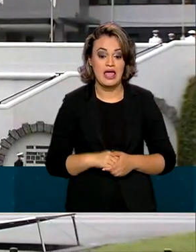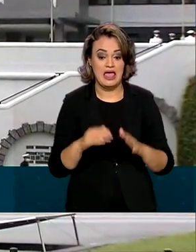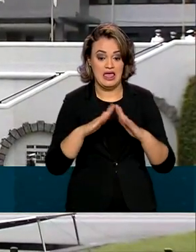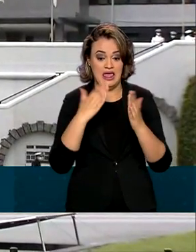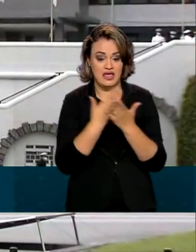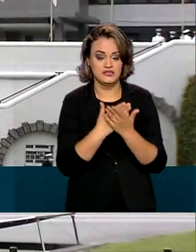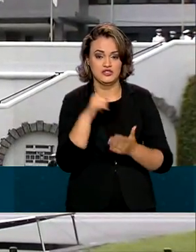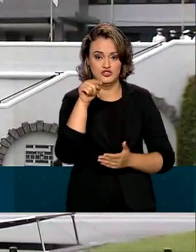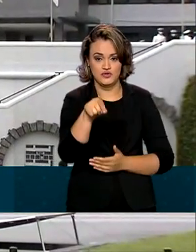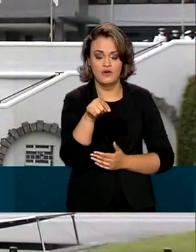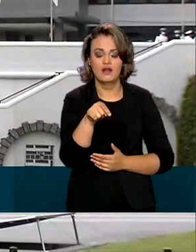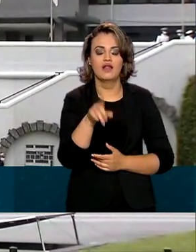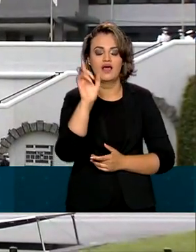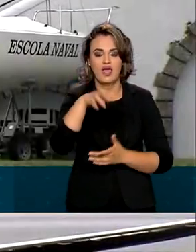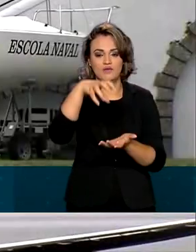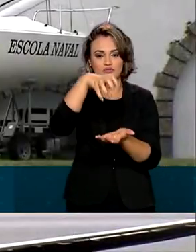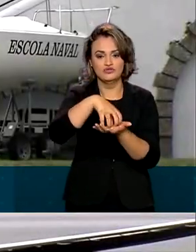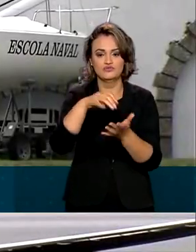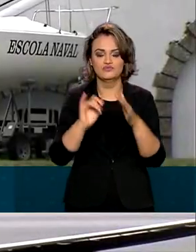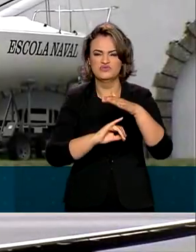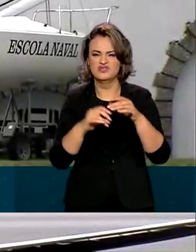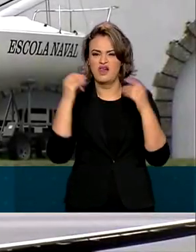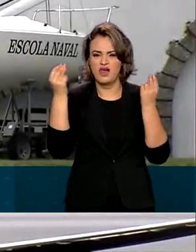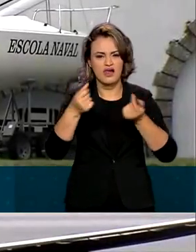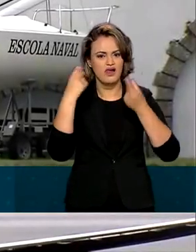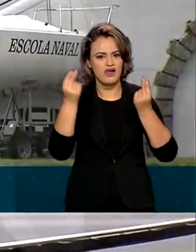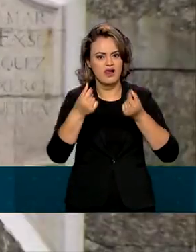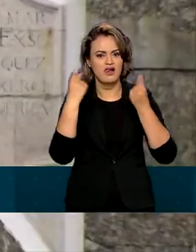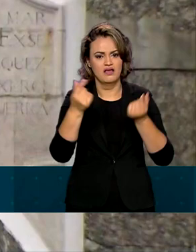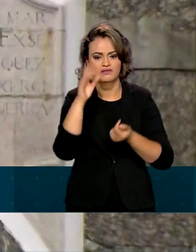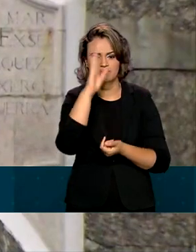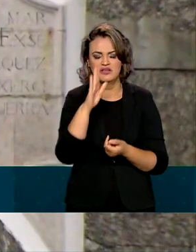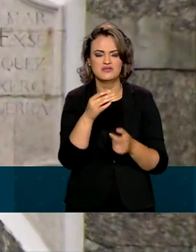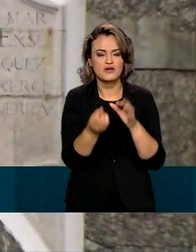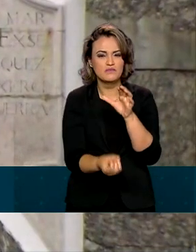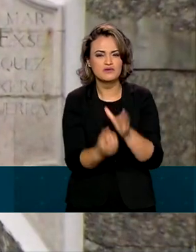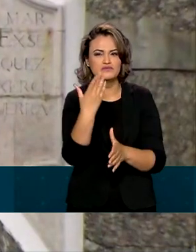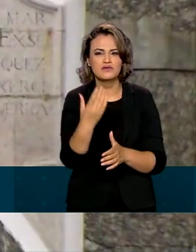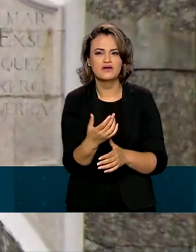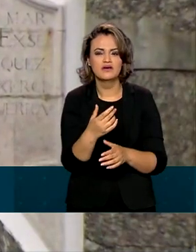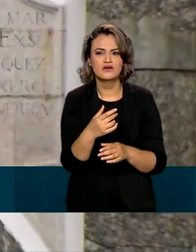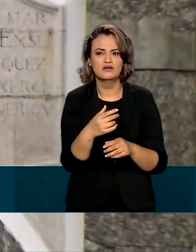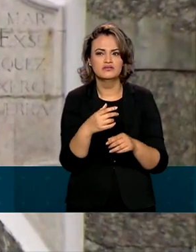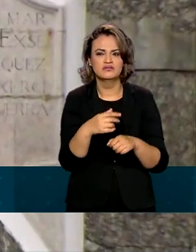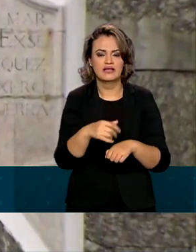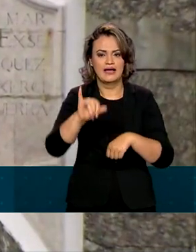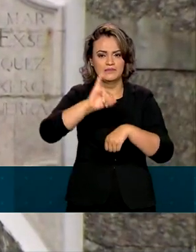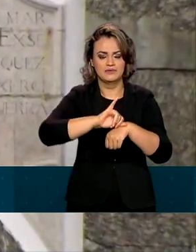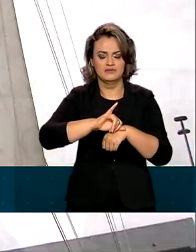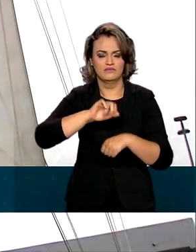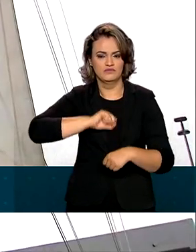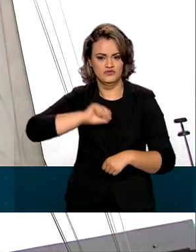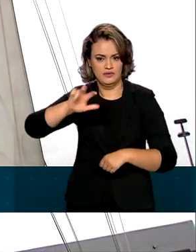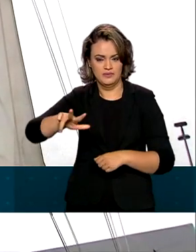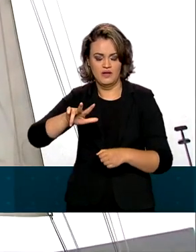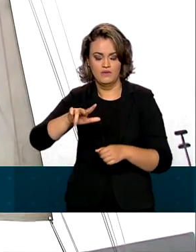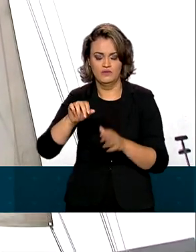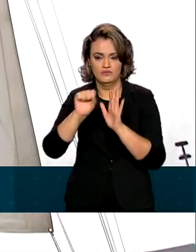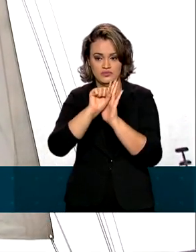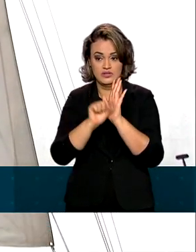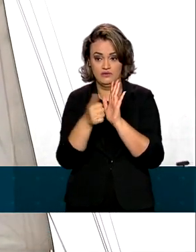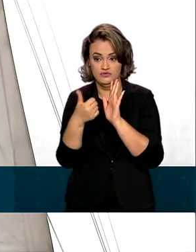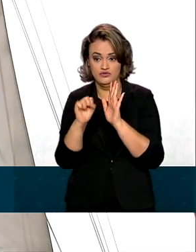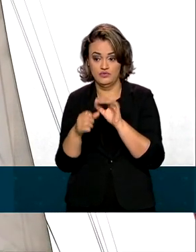Naval é o estabelecimento de ensino superior mais antigo do Brasil foi criada em Lisboa no século 18 e